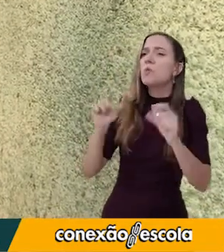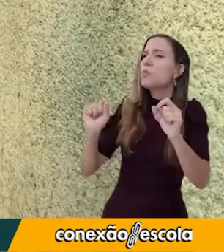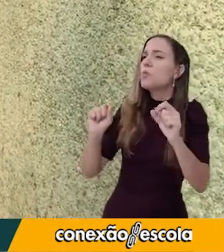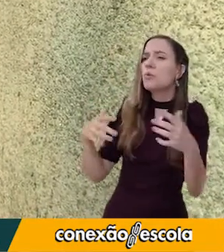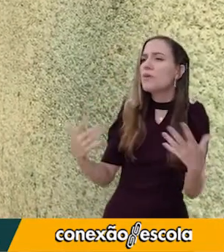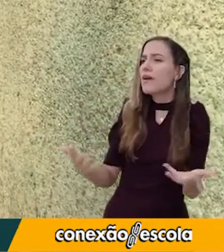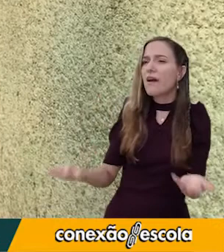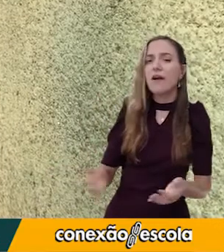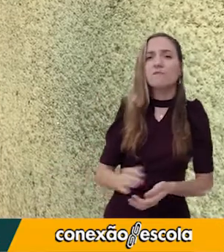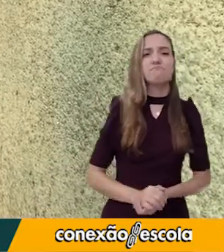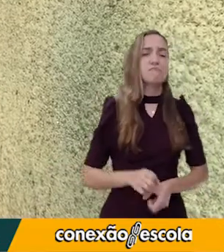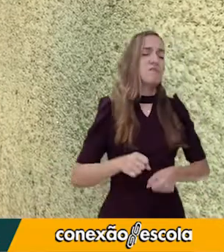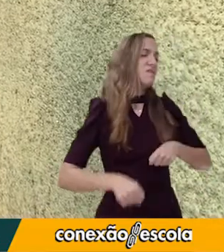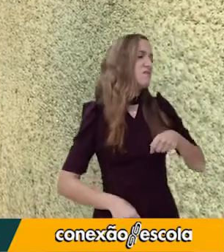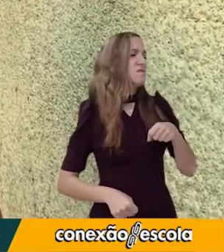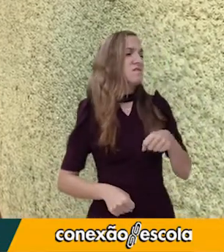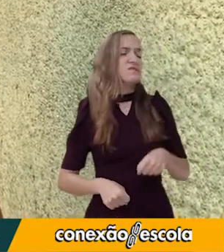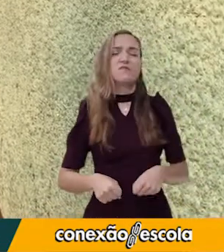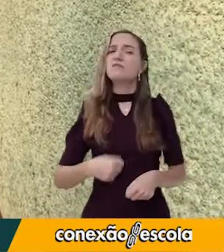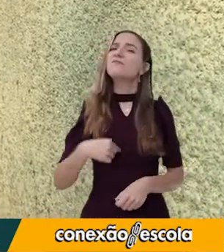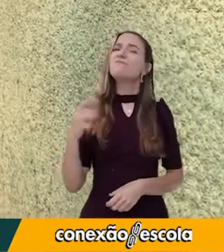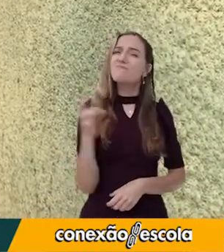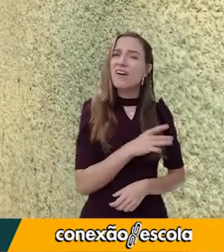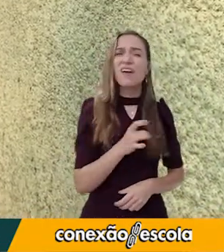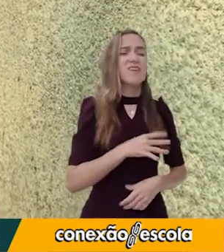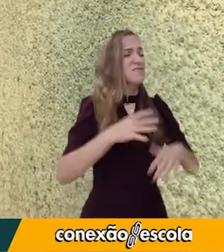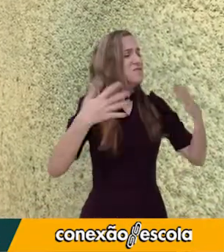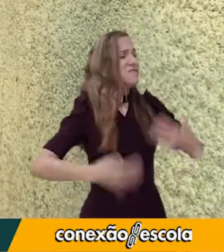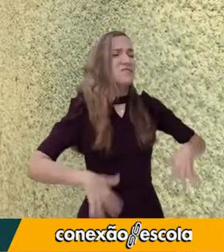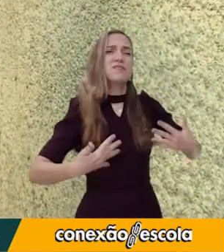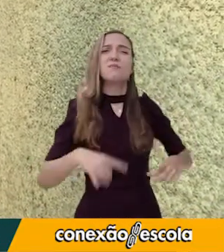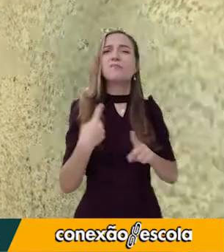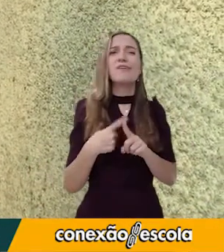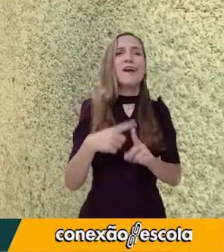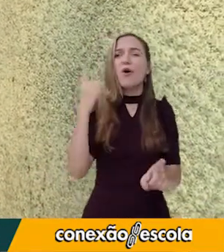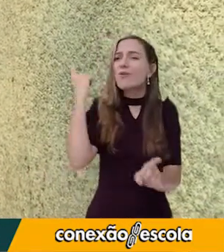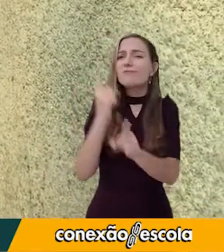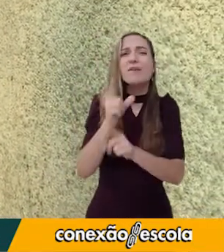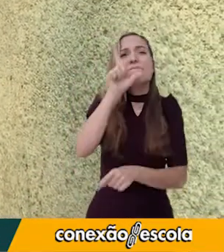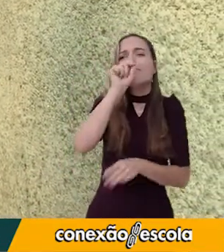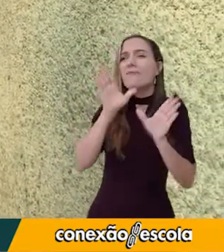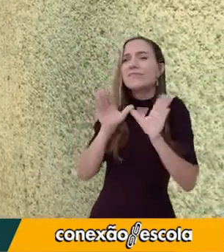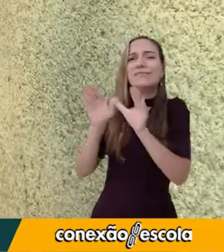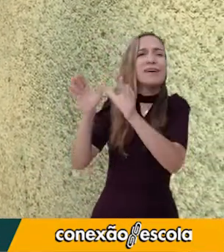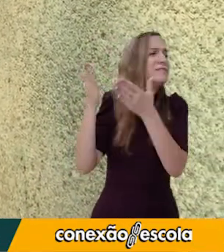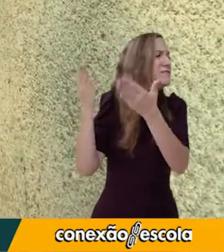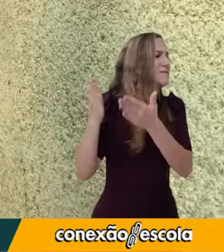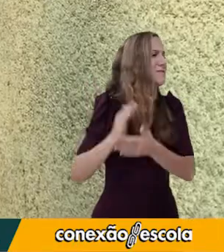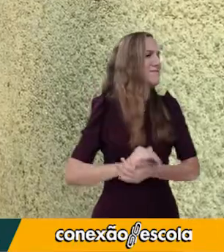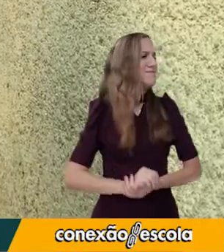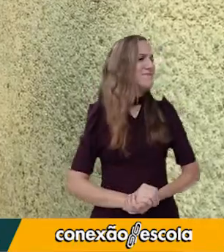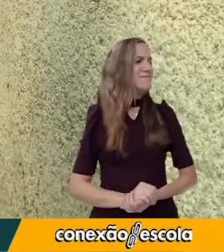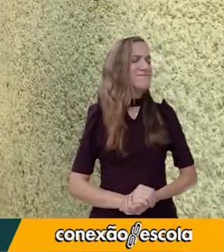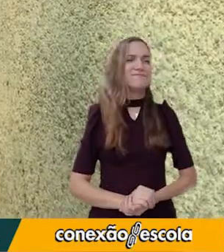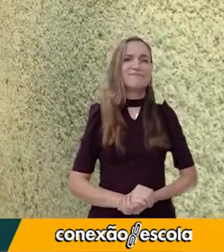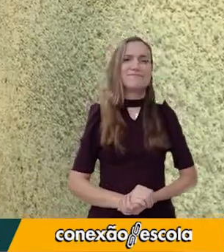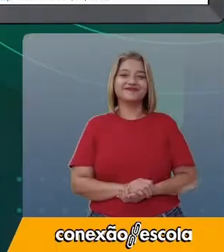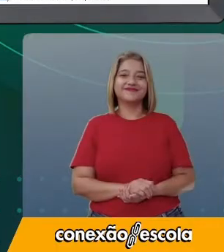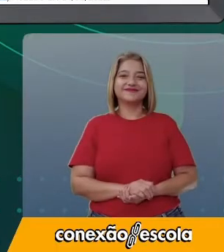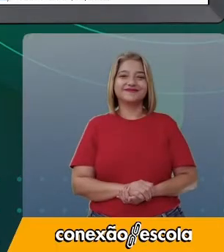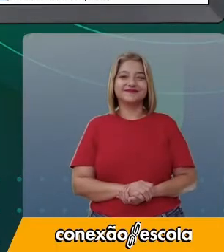pobre coitado? Estou com medo danado. Encontrei um passarinho.